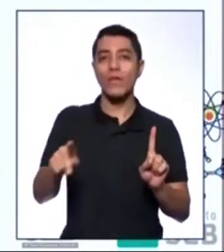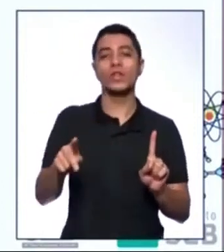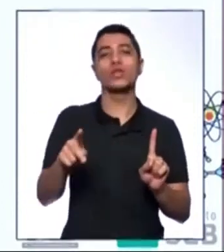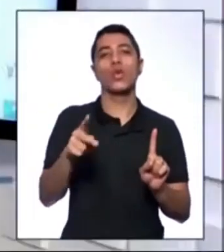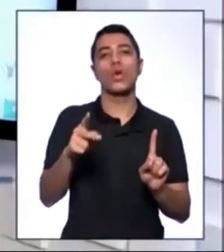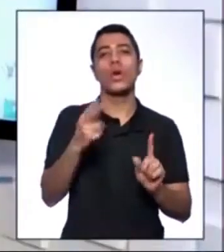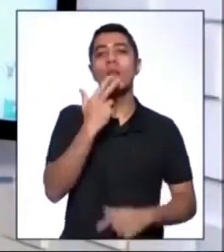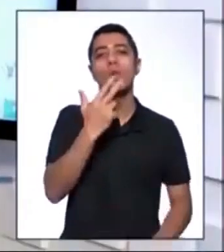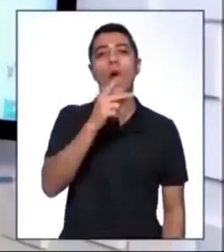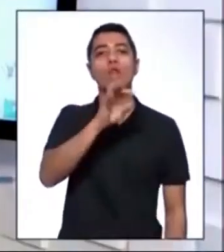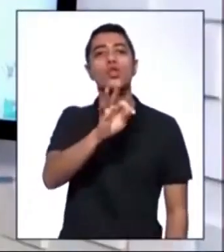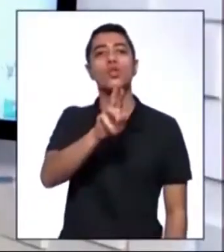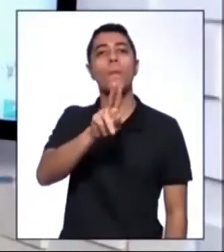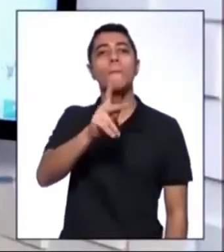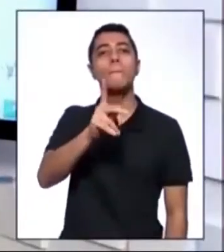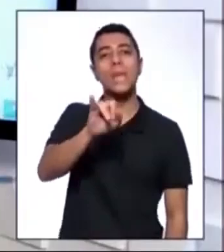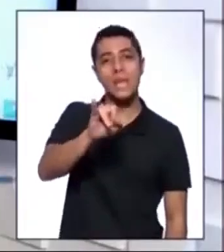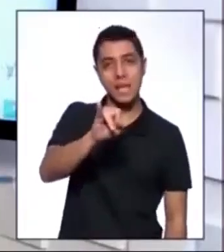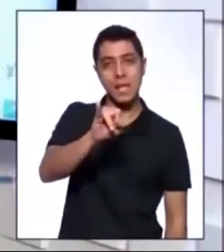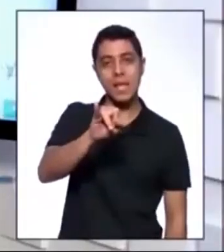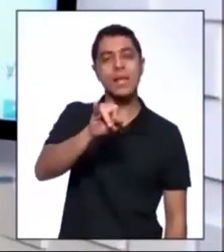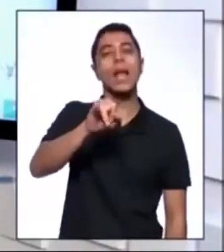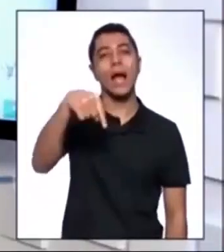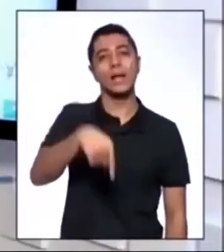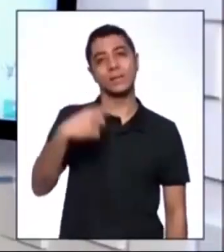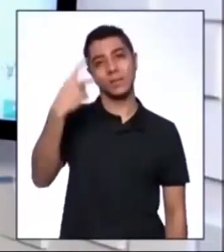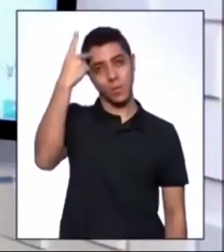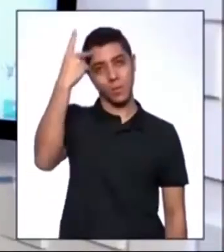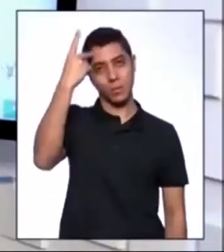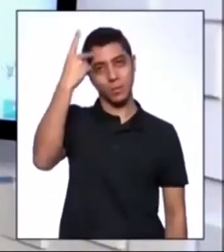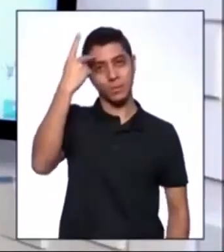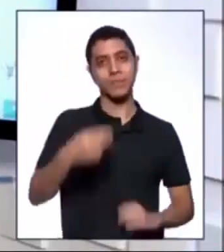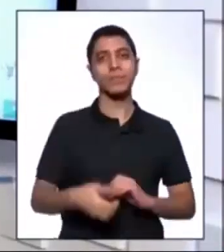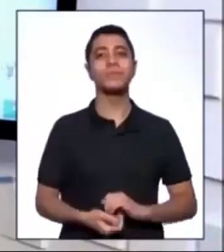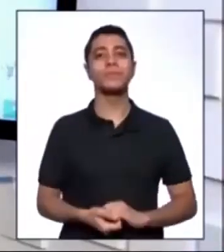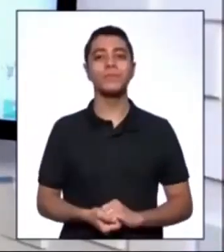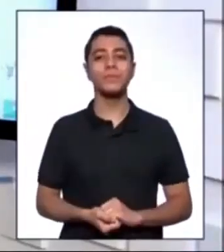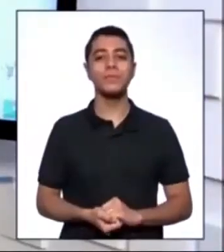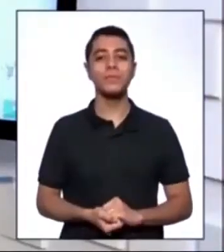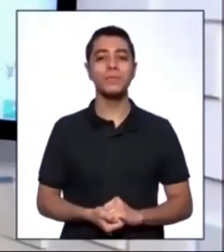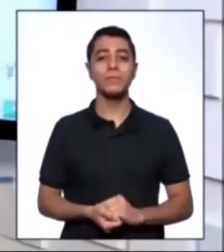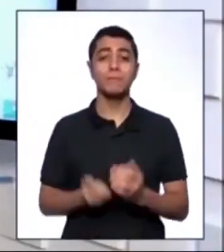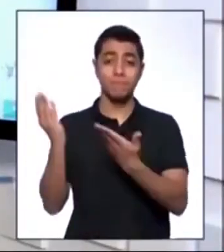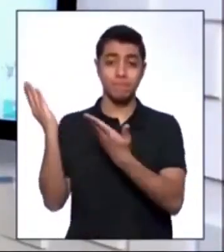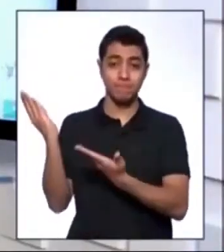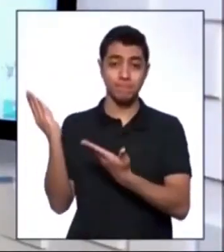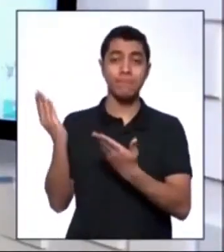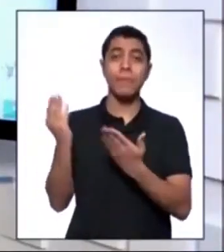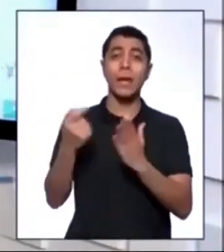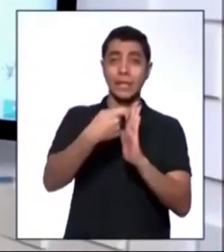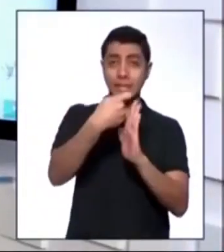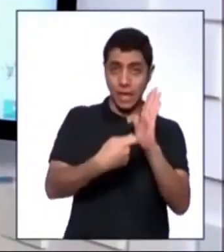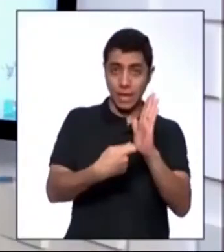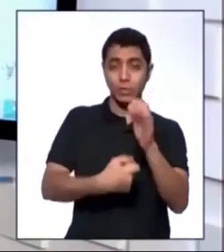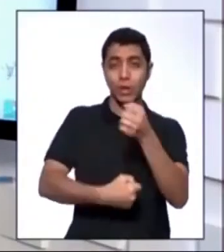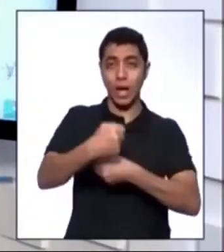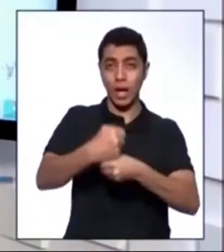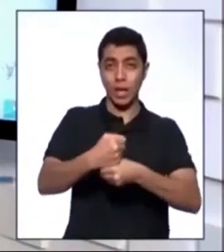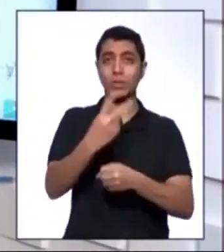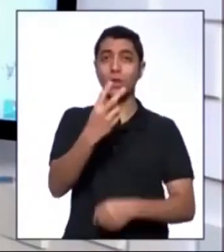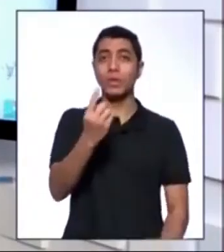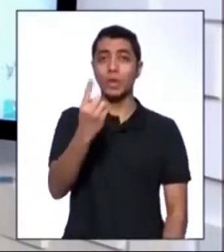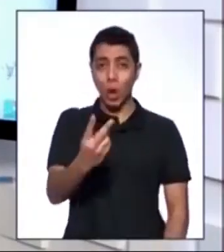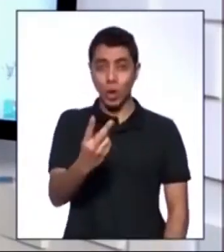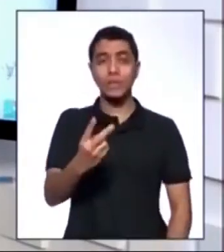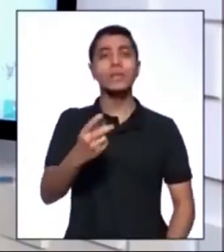pouquinho, deixa eu fazer um comentário sobre esse texto. Esse texto aqui, gente, em 2012, ele fala sobre essa questão dessa linguagem que a